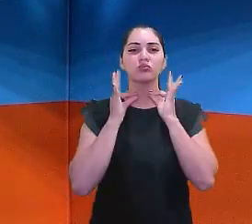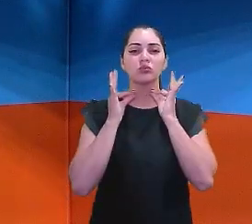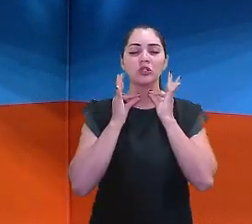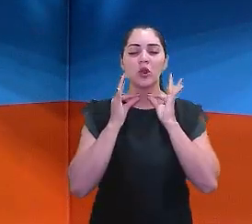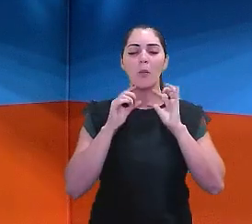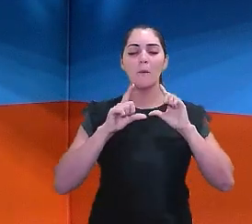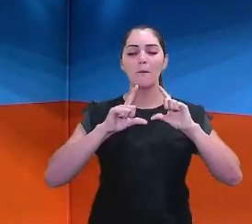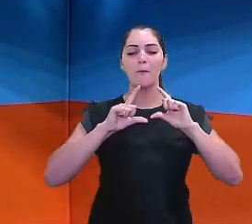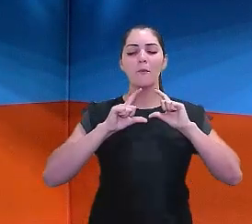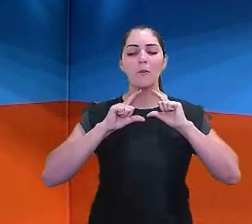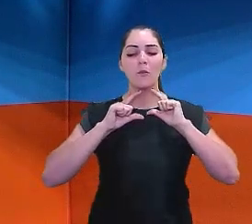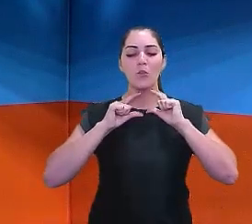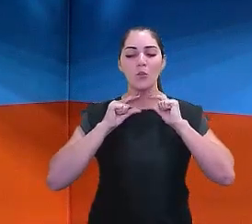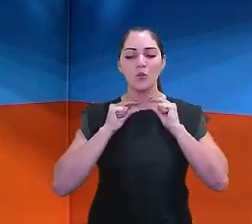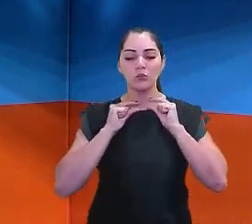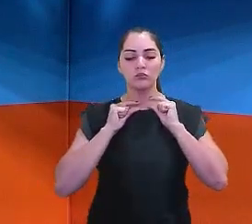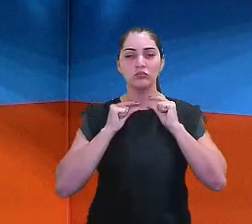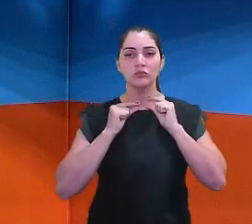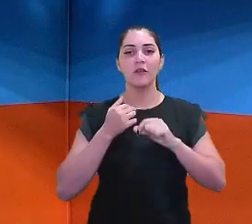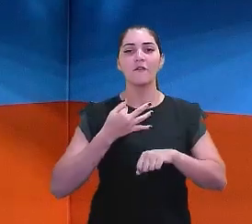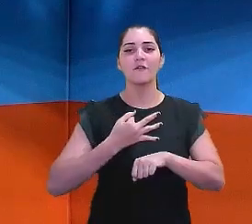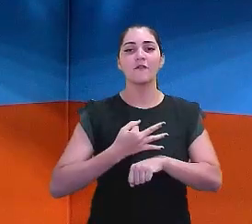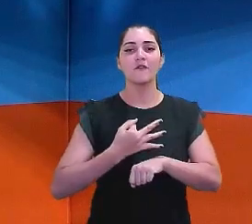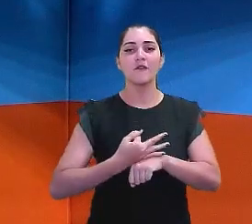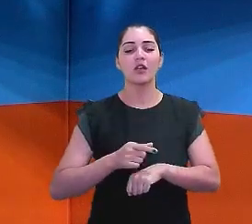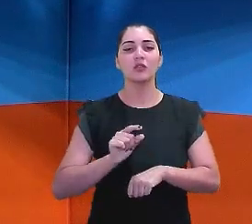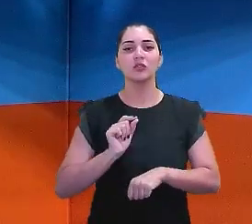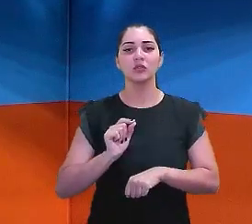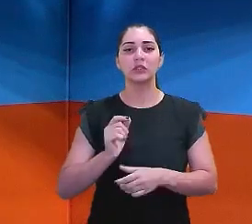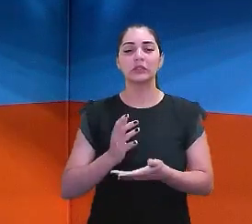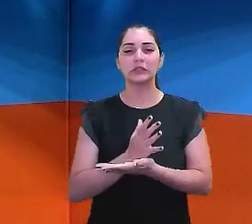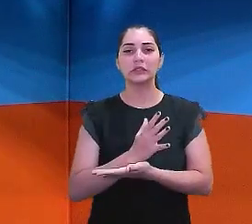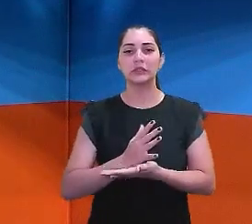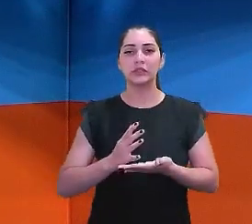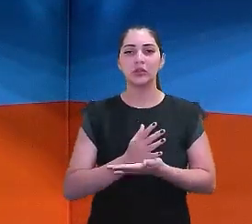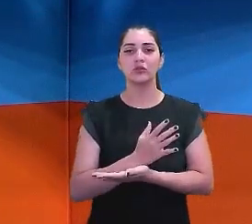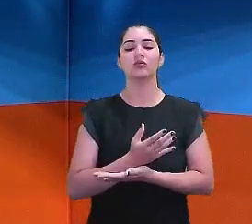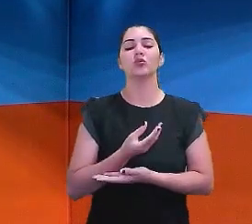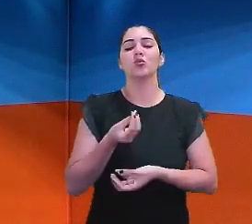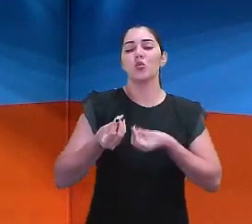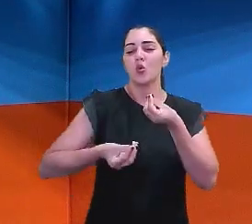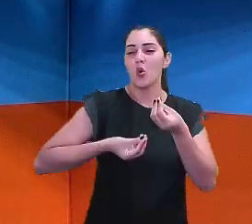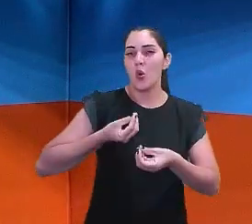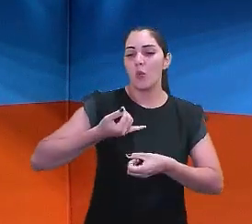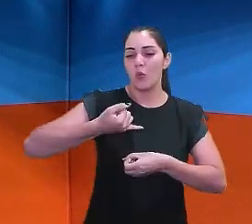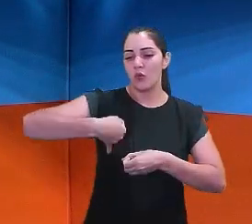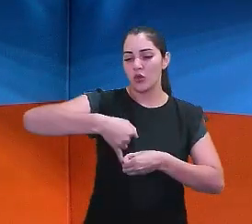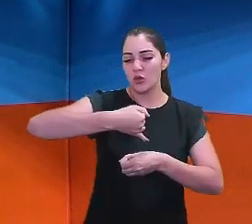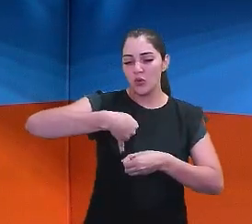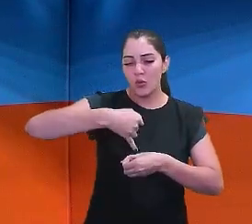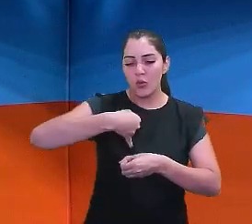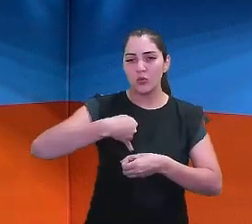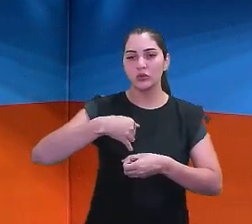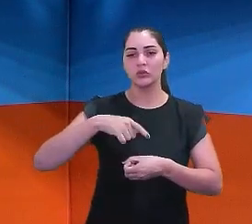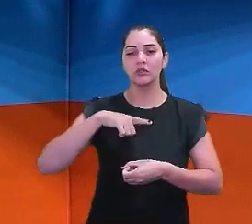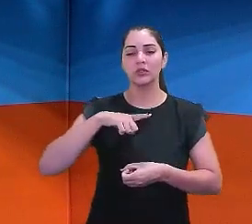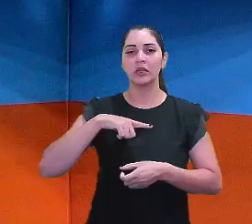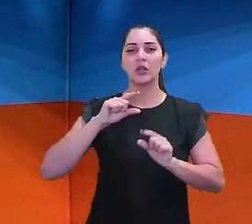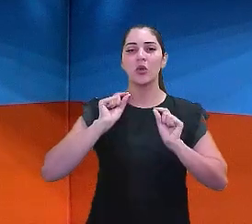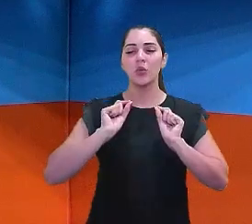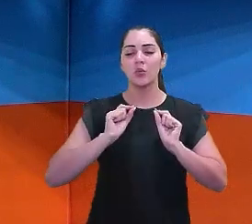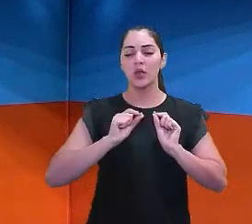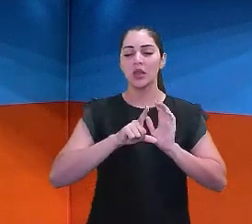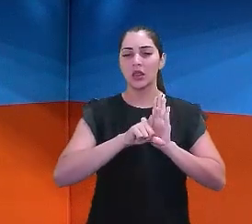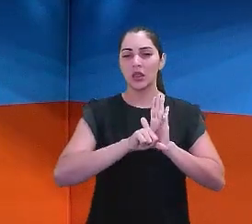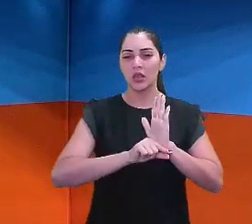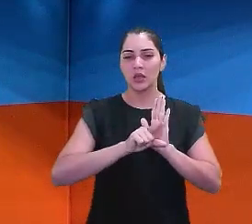tá? Possivelmente por falta de alguns agentes precursores como o iodo, que vai fazer com que tenha a diminuição, então vai ter